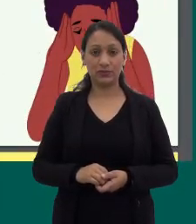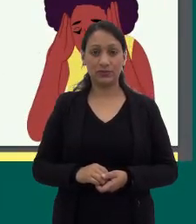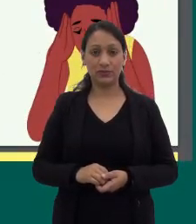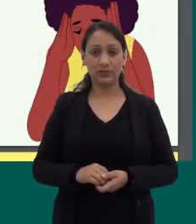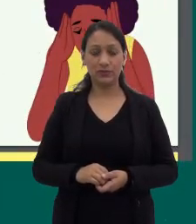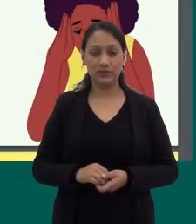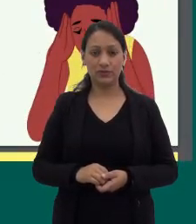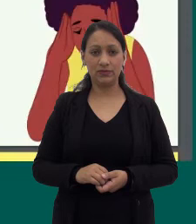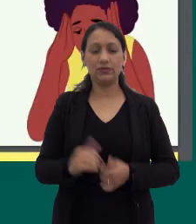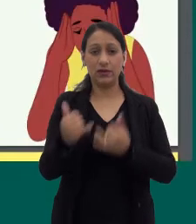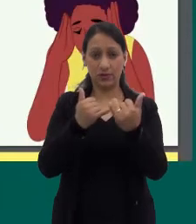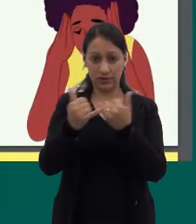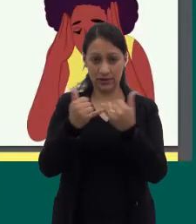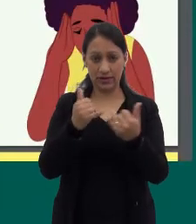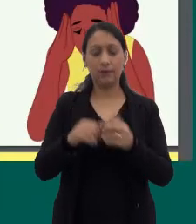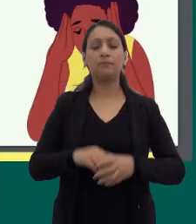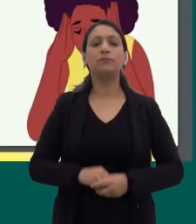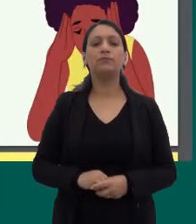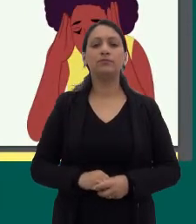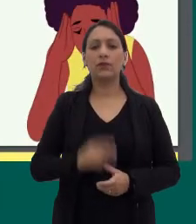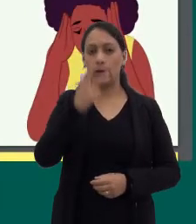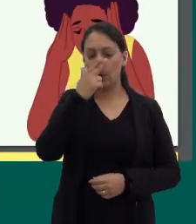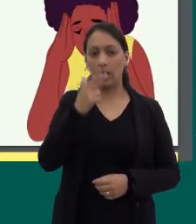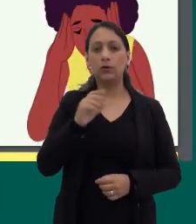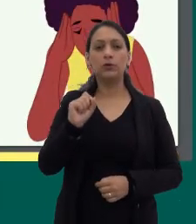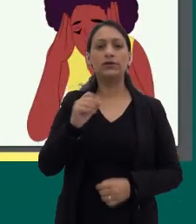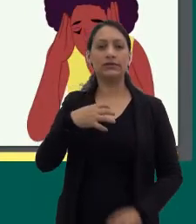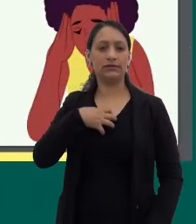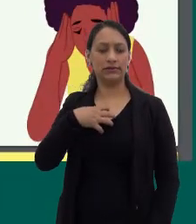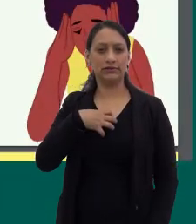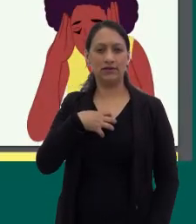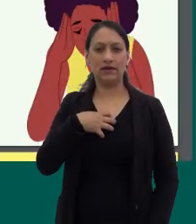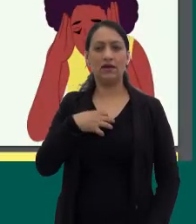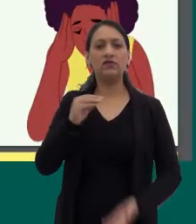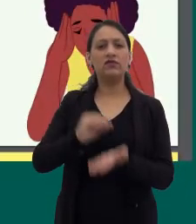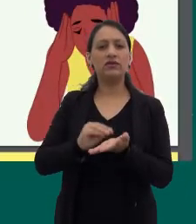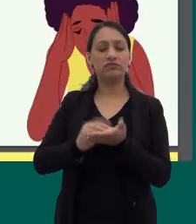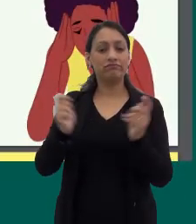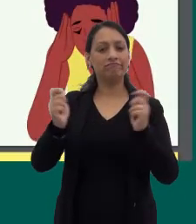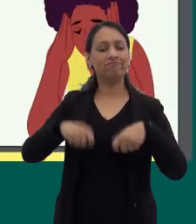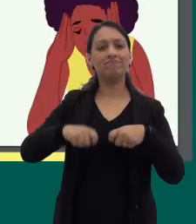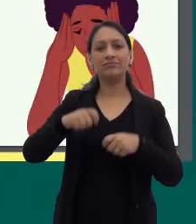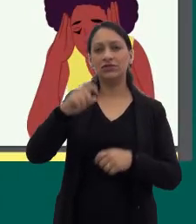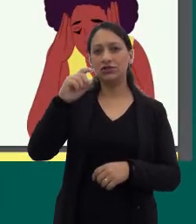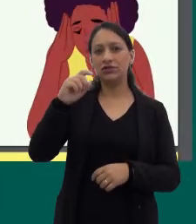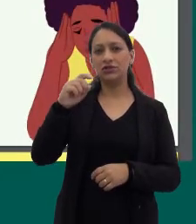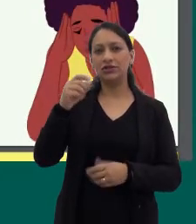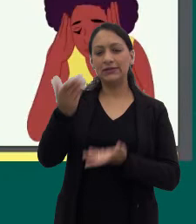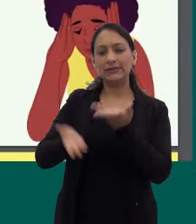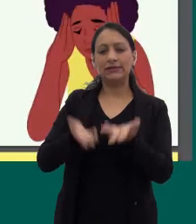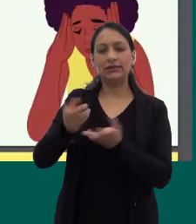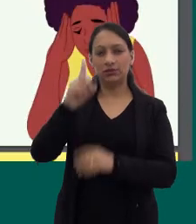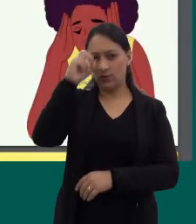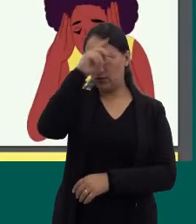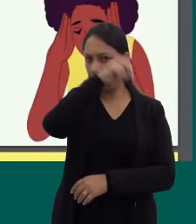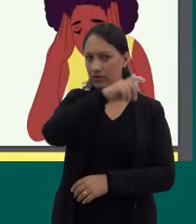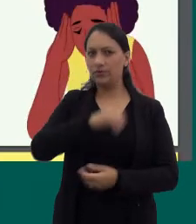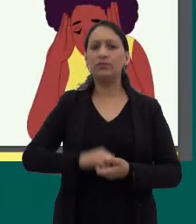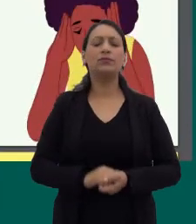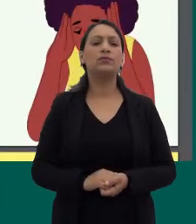Acho que um exemplo, assim, que nem como esses sintomas, a incapacidade de lidar com dificuldades. Talvez para ser